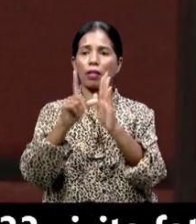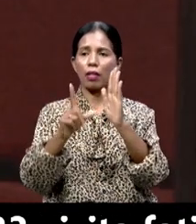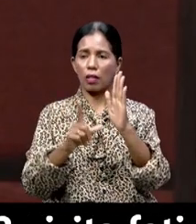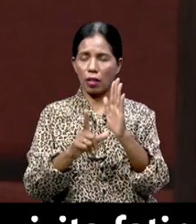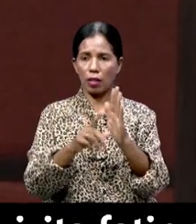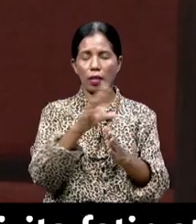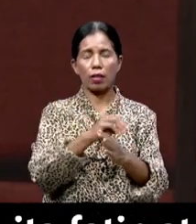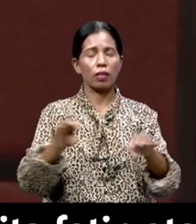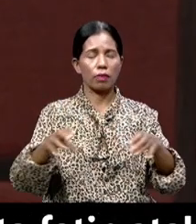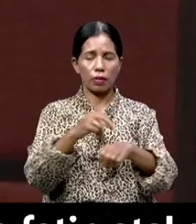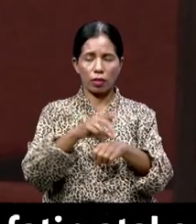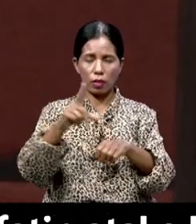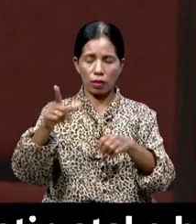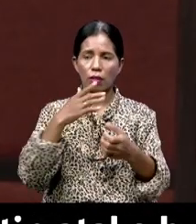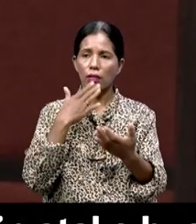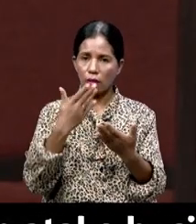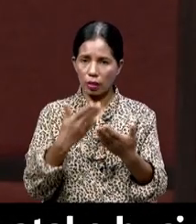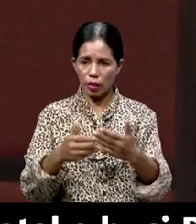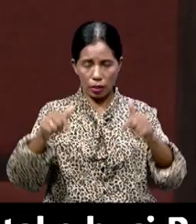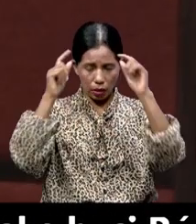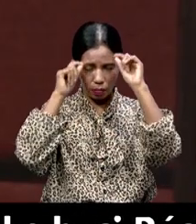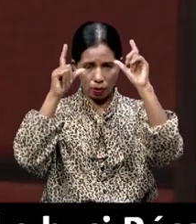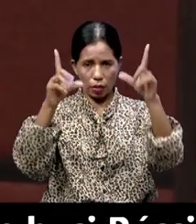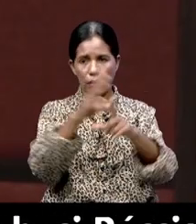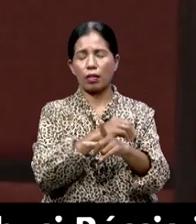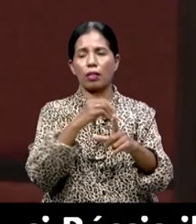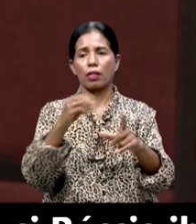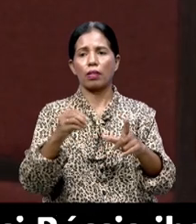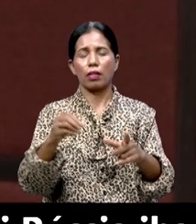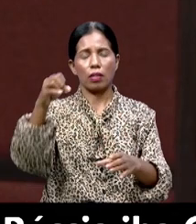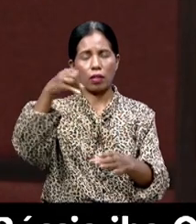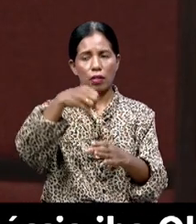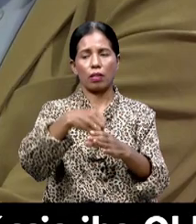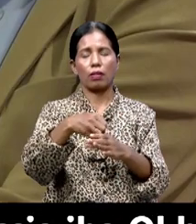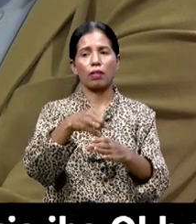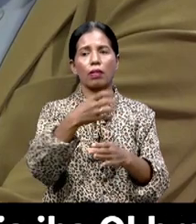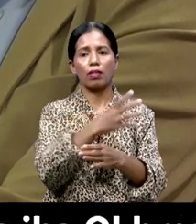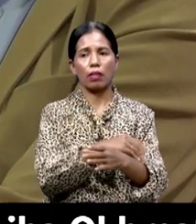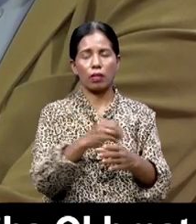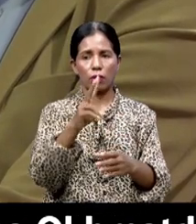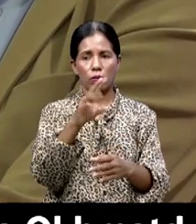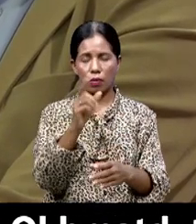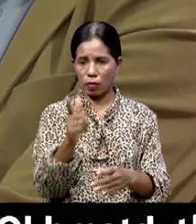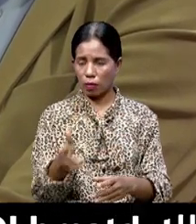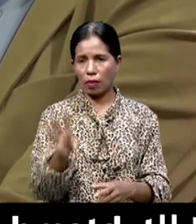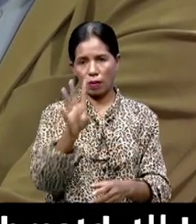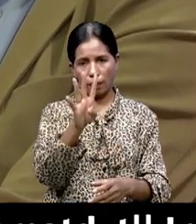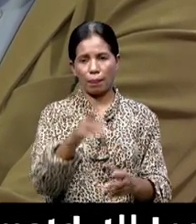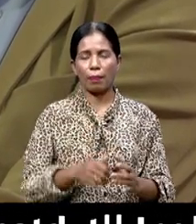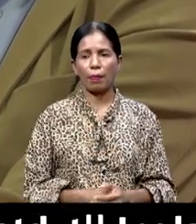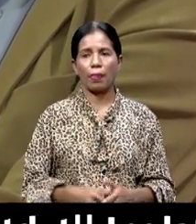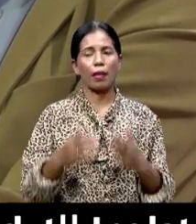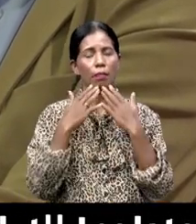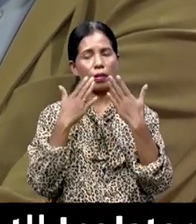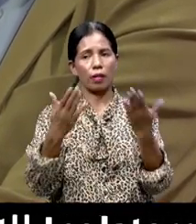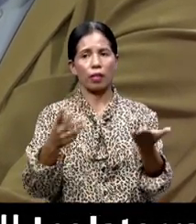o Sistema Nacional de Qualificações de Timor-Leste seja concluída até o final de 2024. Agradeço a Comissão